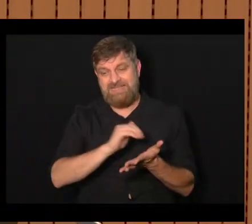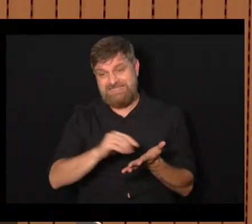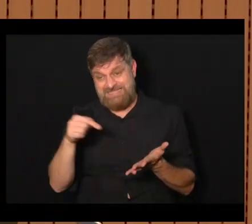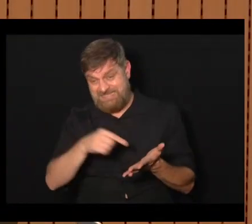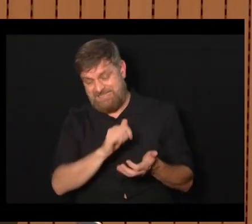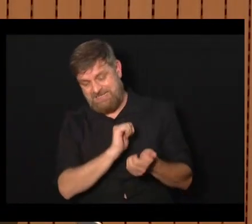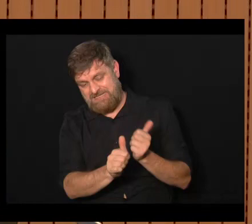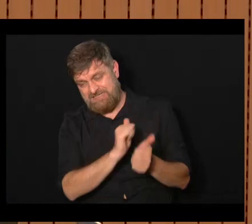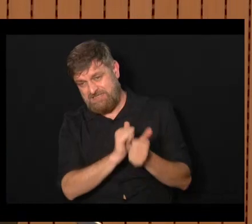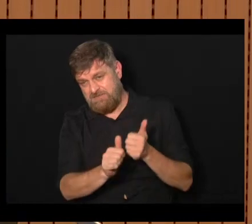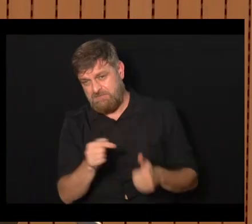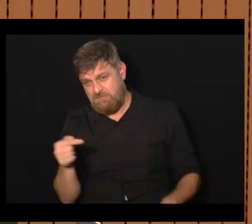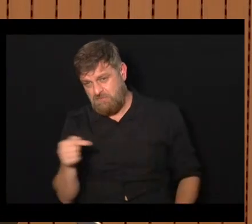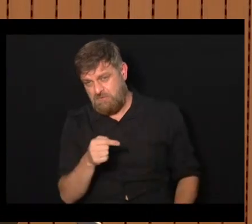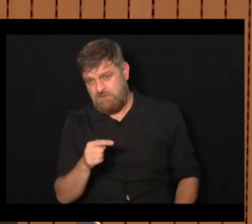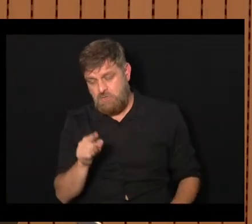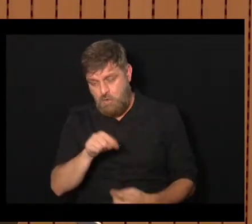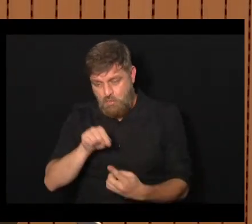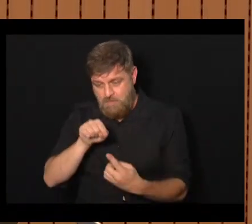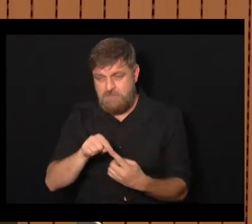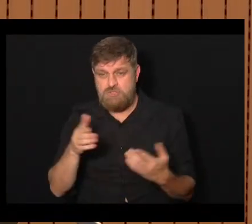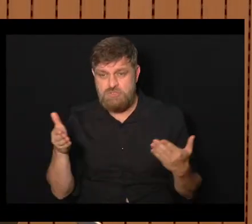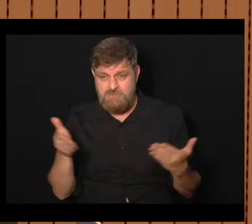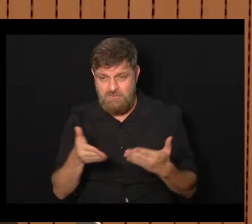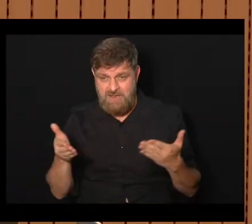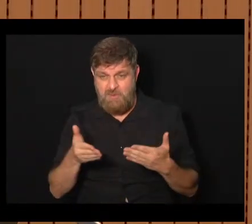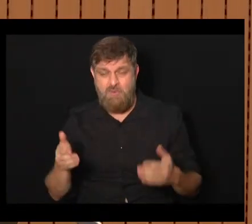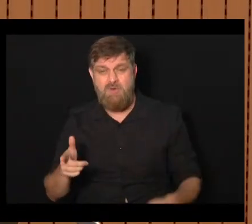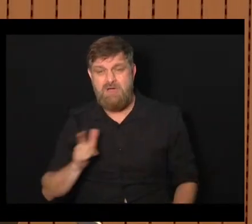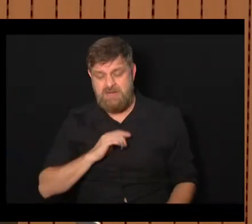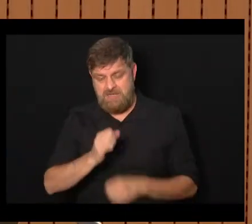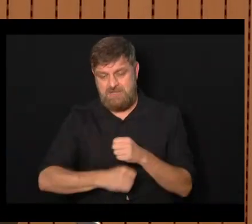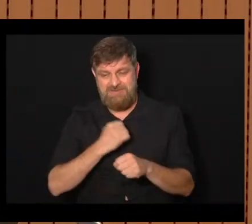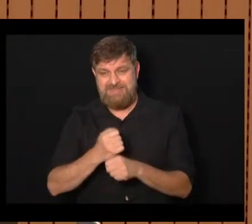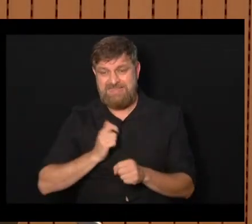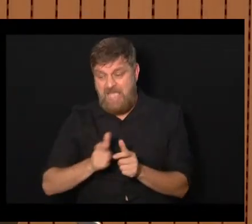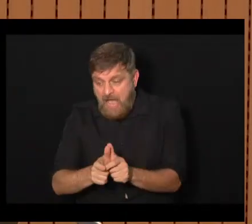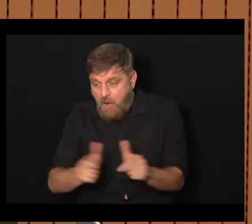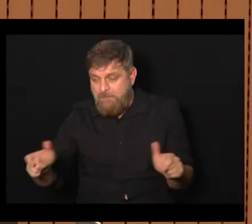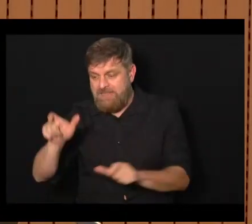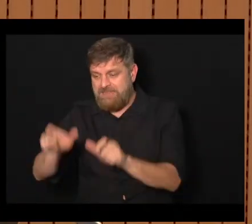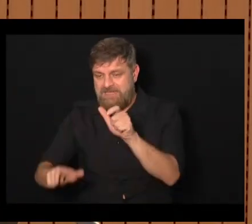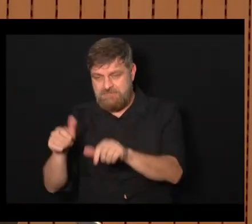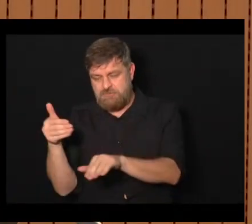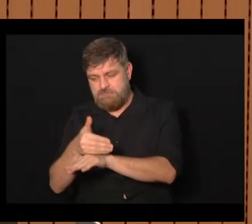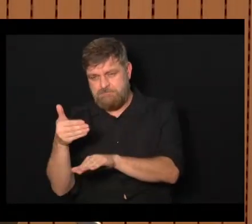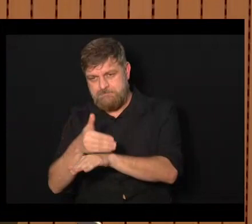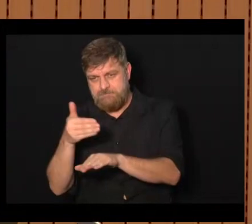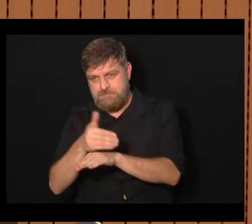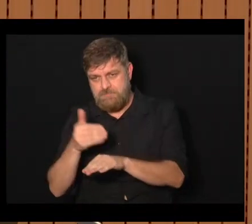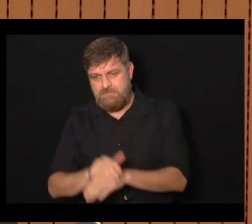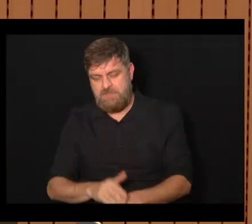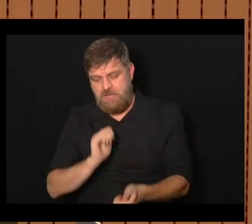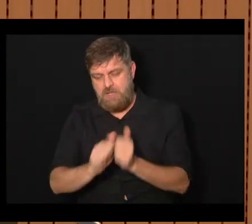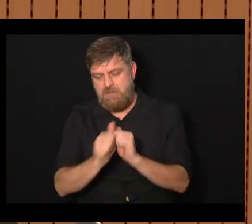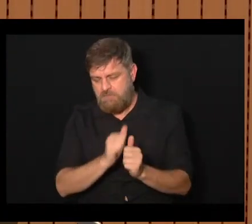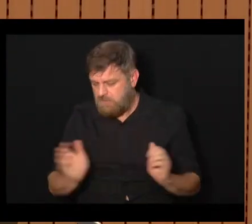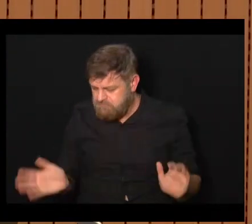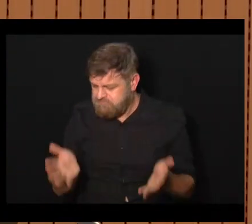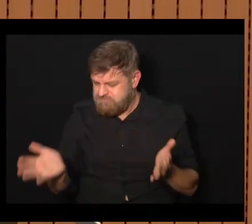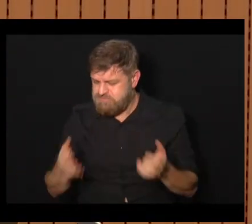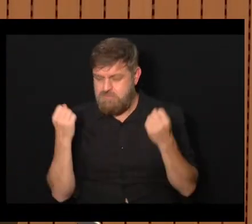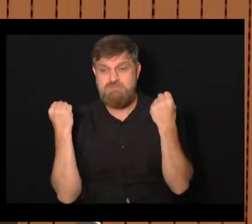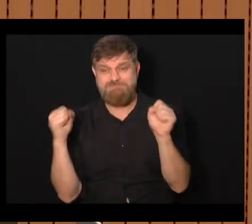presidente, a meta para este ano é ampliar ainda mais o número de participantes e incentivar a prática permanente de